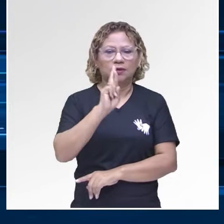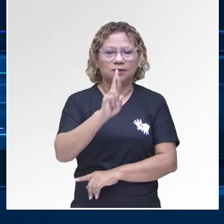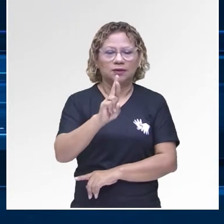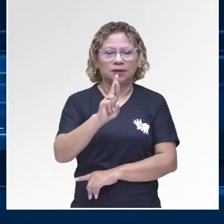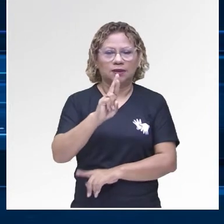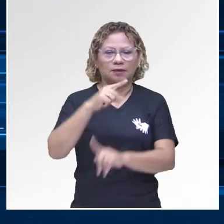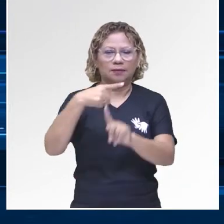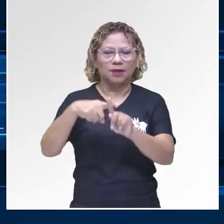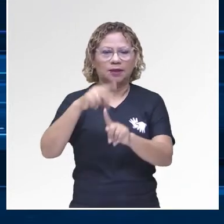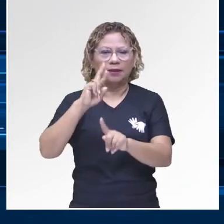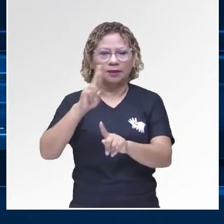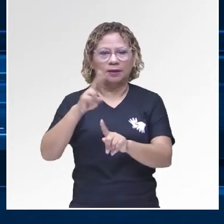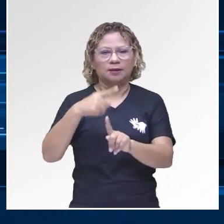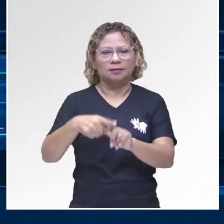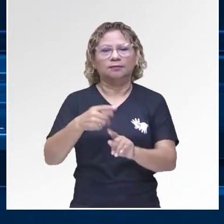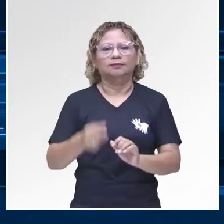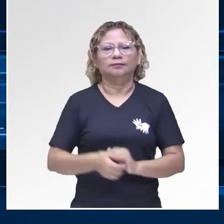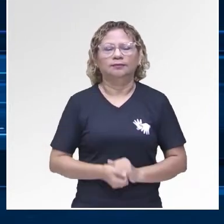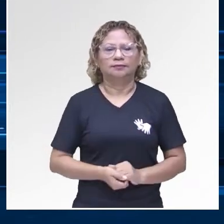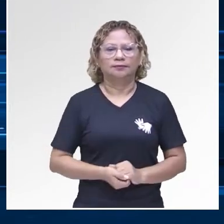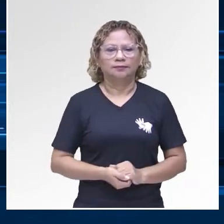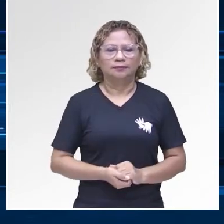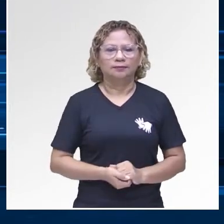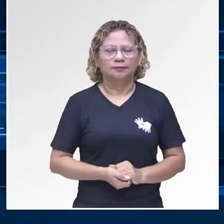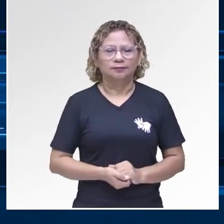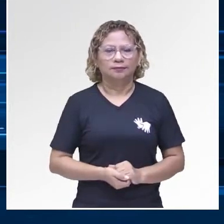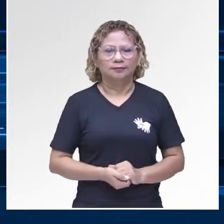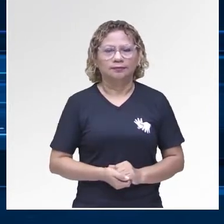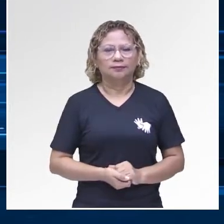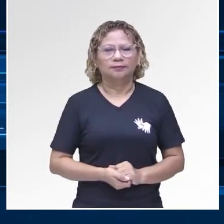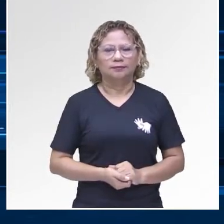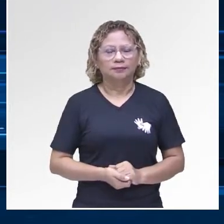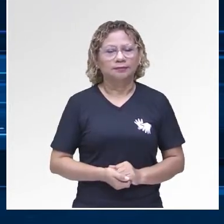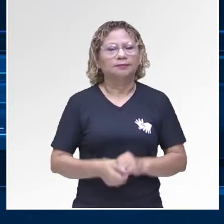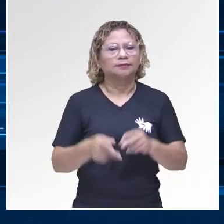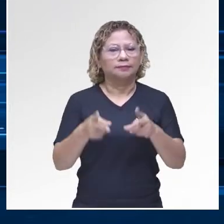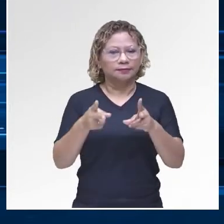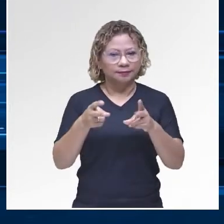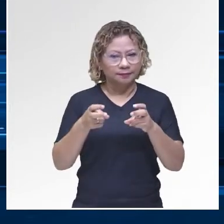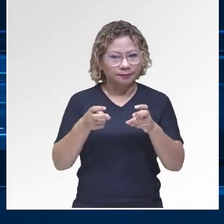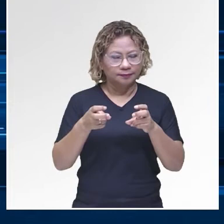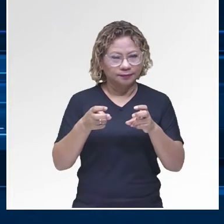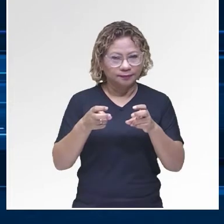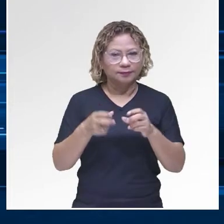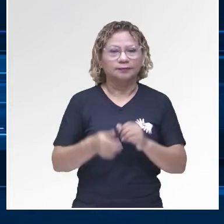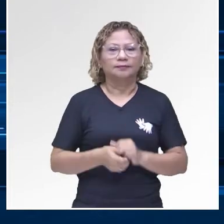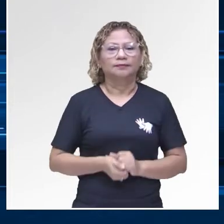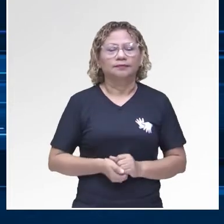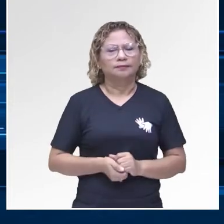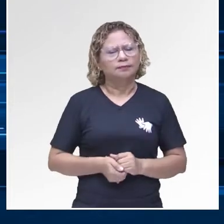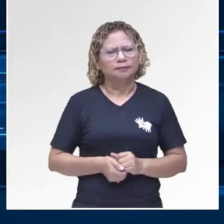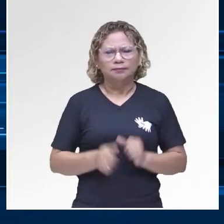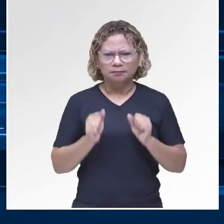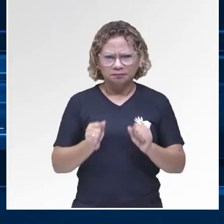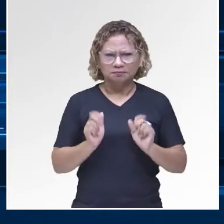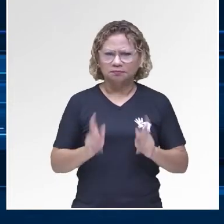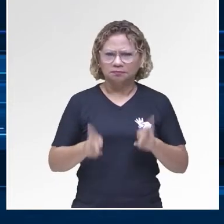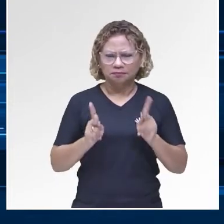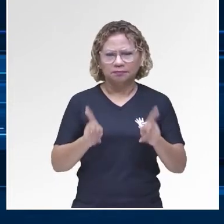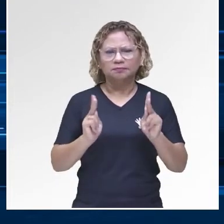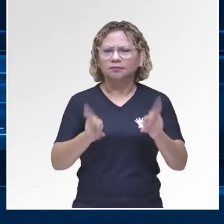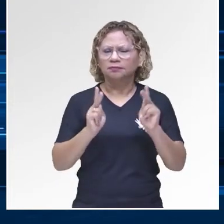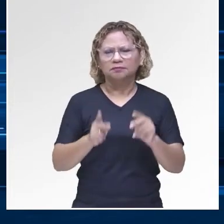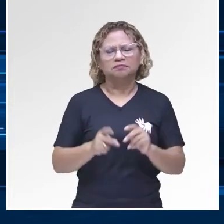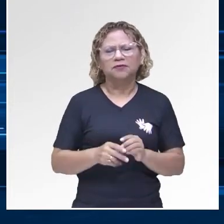2R. Ou seja, A3 é igual a A1 mais 2R. E eu posso continuar com esse negócio aqui a